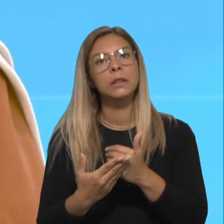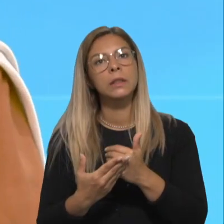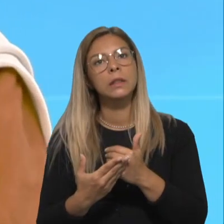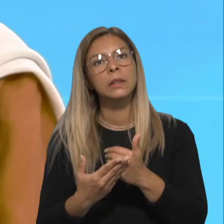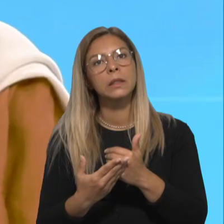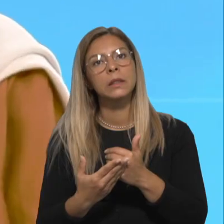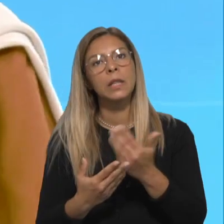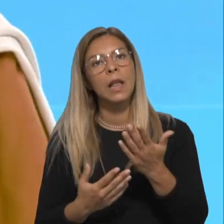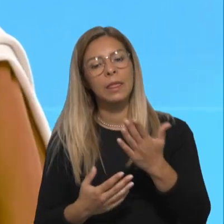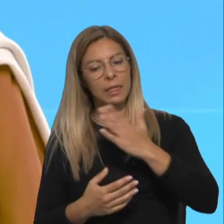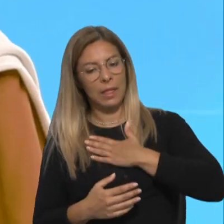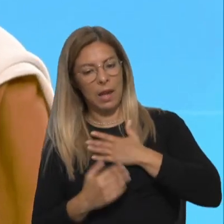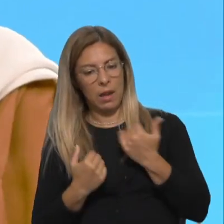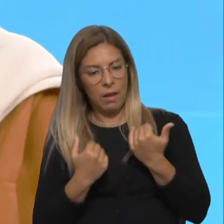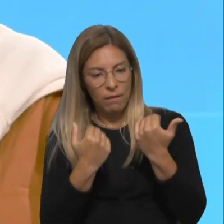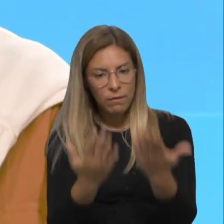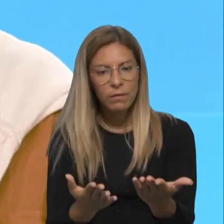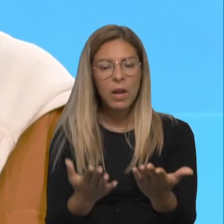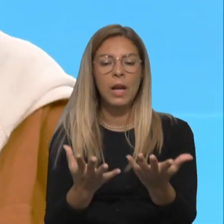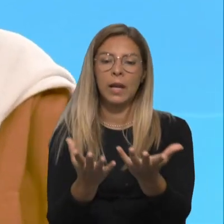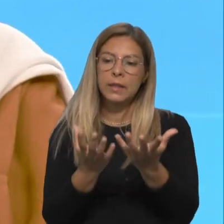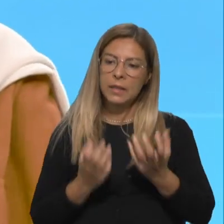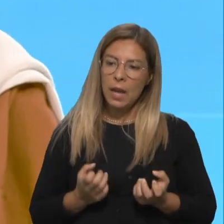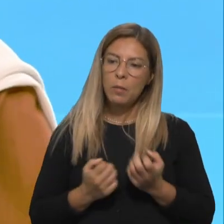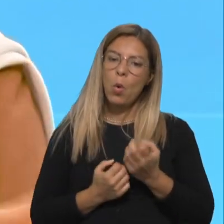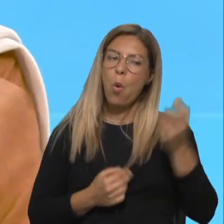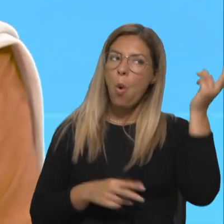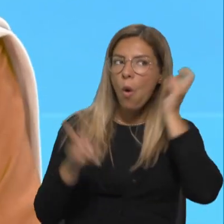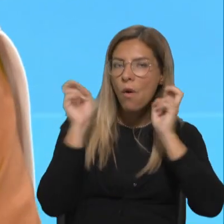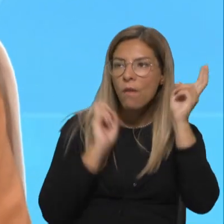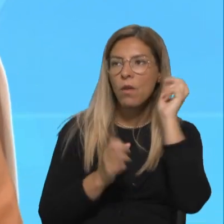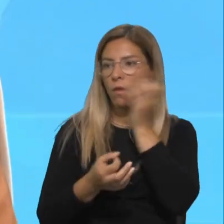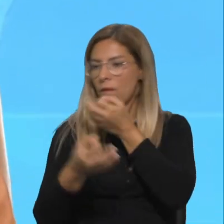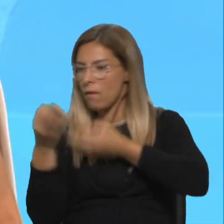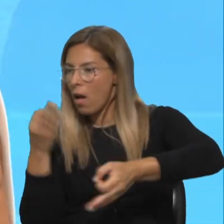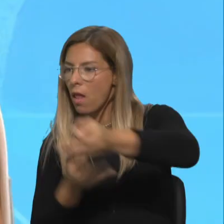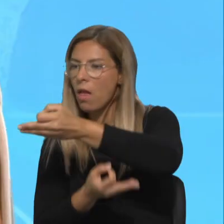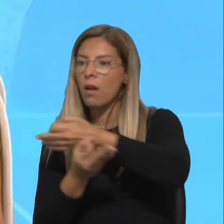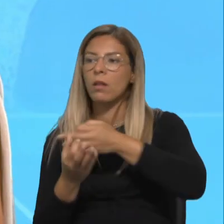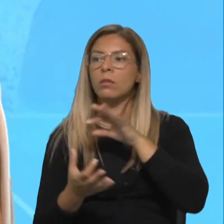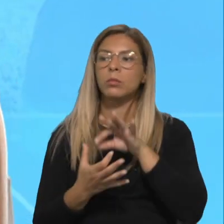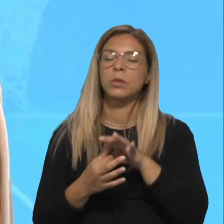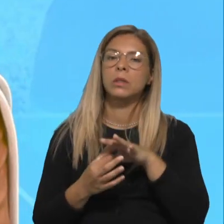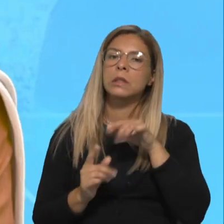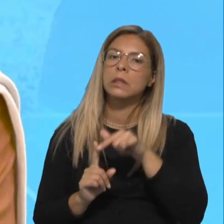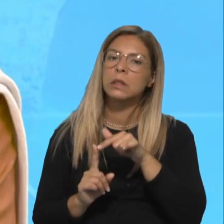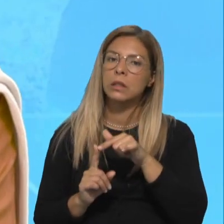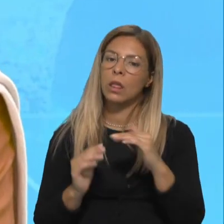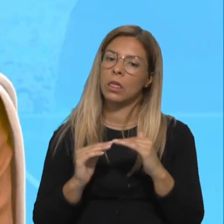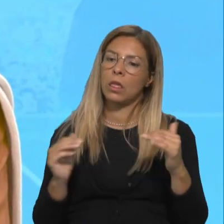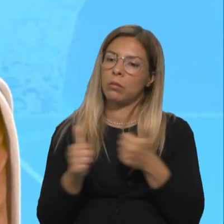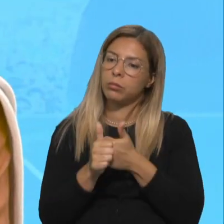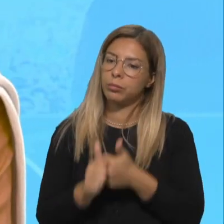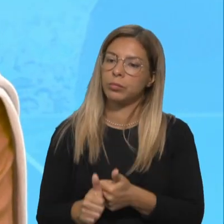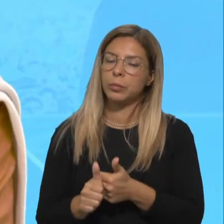no dar e no receber, no ouvir e no falar. Estou muito contente por poder viver esta etapa que o Papa